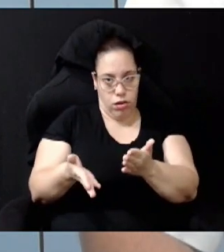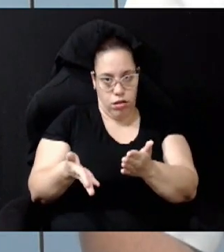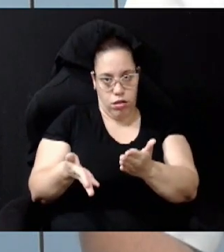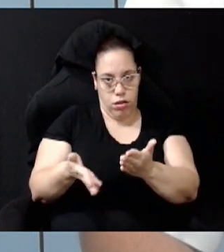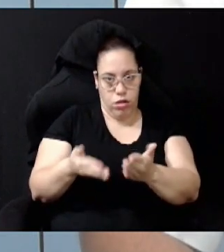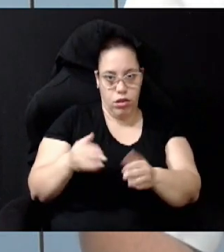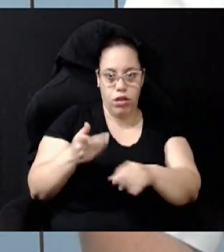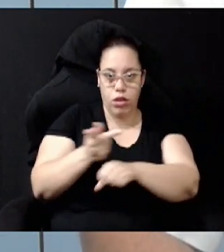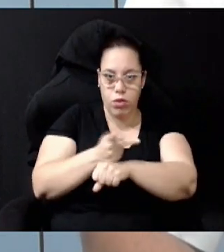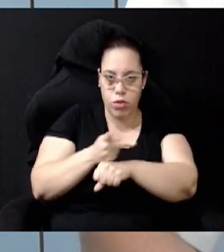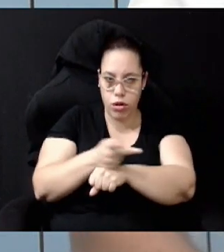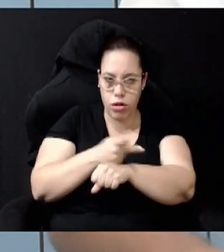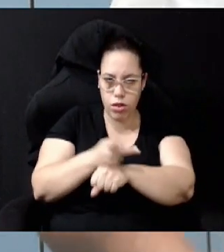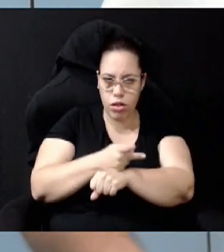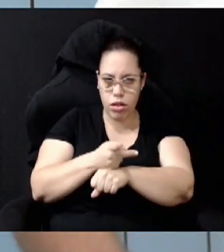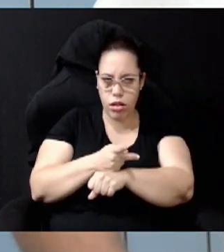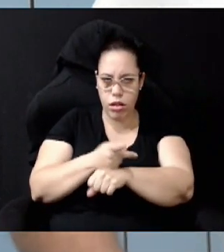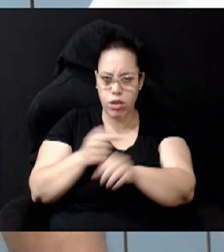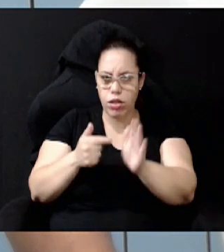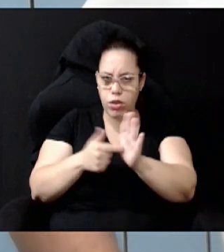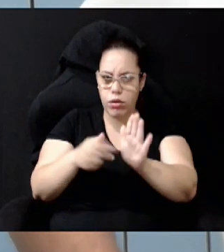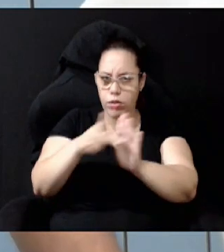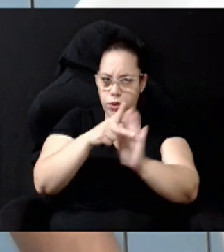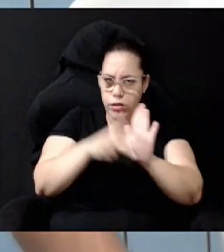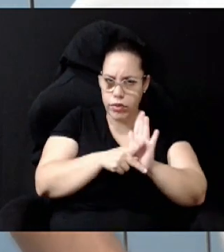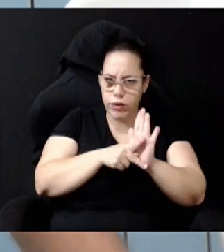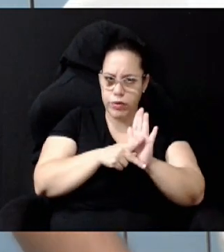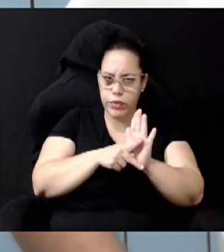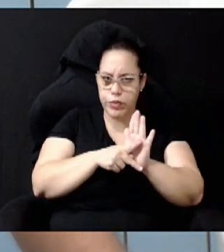quando eu apresentei esse projeto, fazendo uma